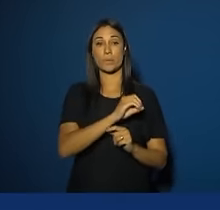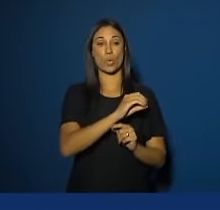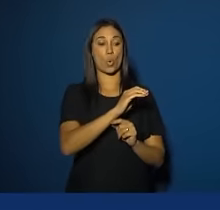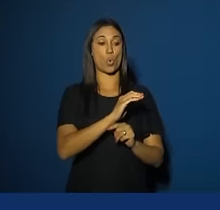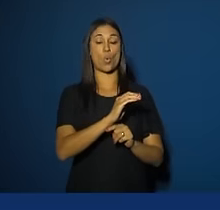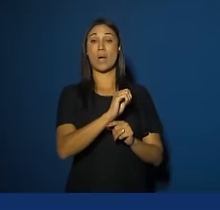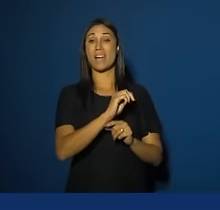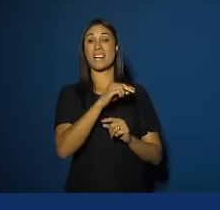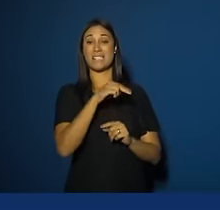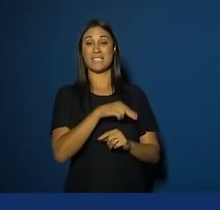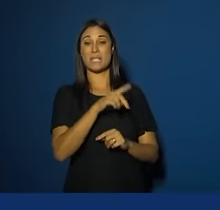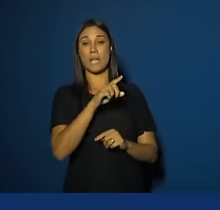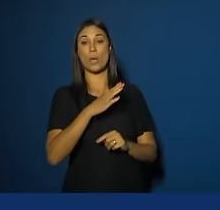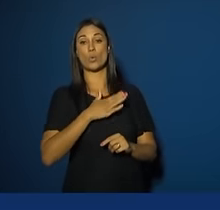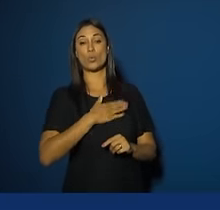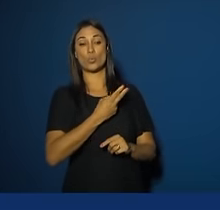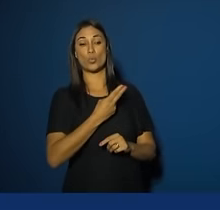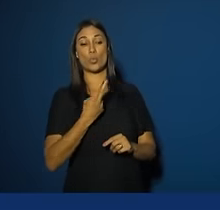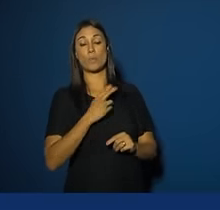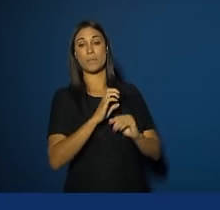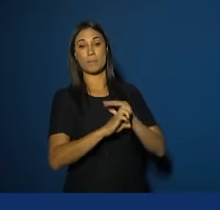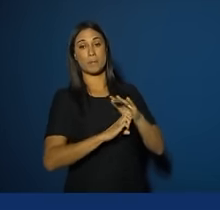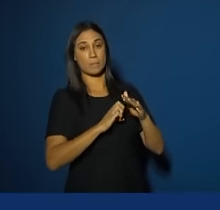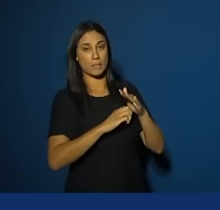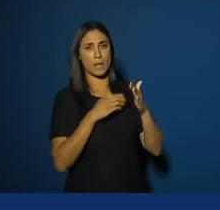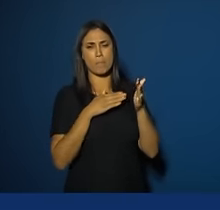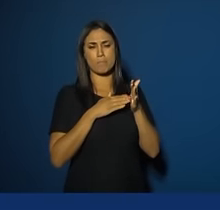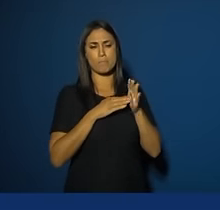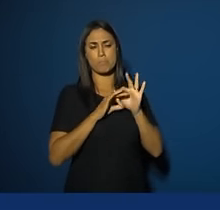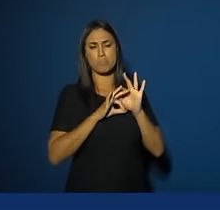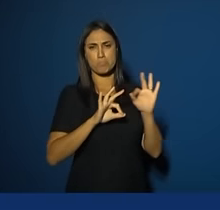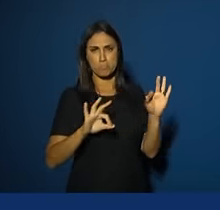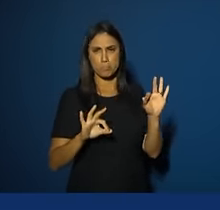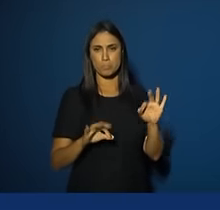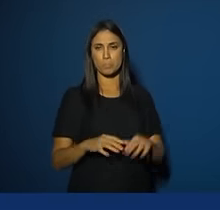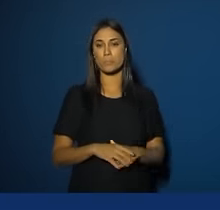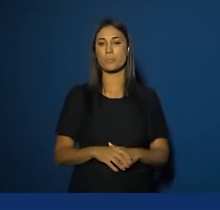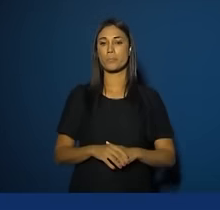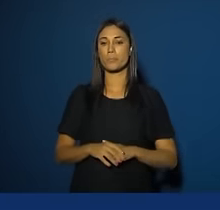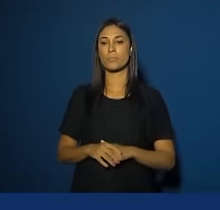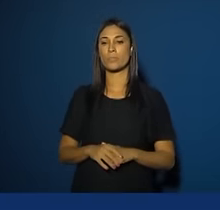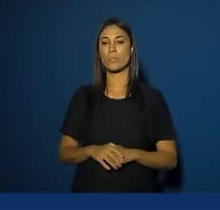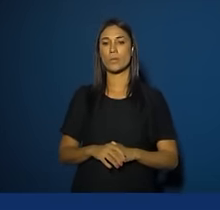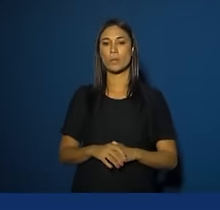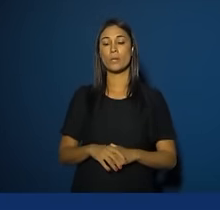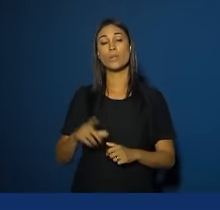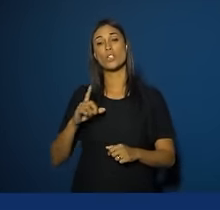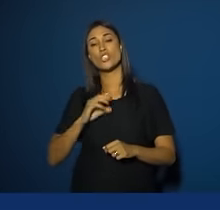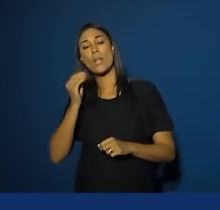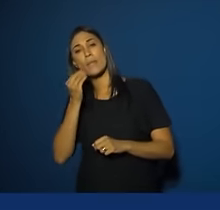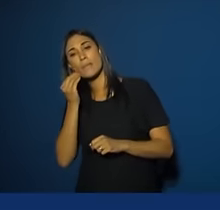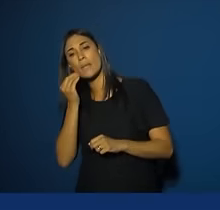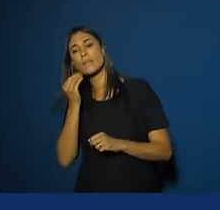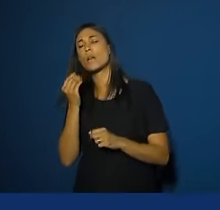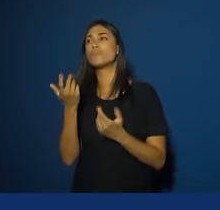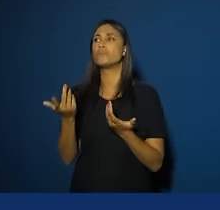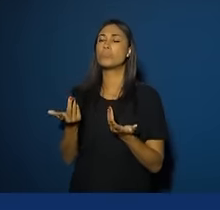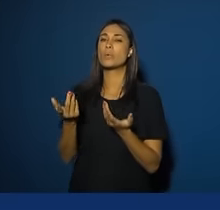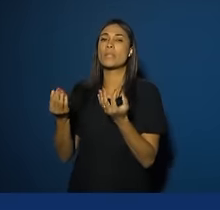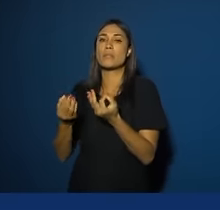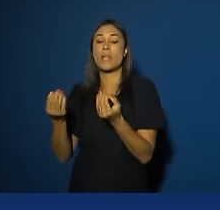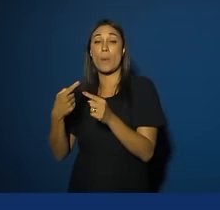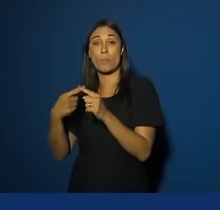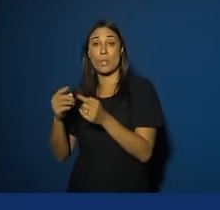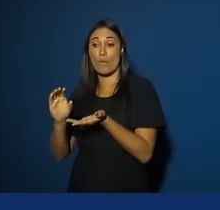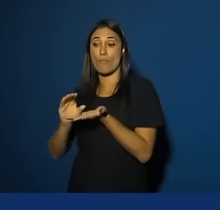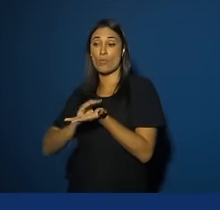nome da minha empresa, é se restringir ao simples e ao essencial. Então, a gente tenta acertar em qualquer cenário, porque os fundos